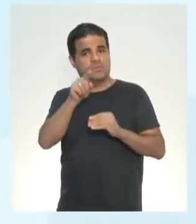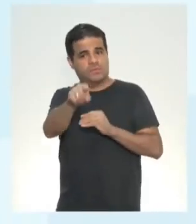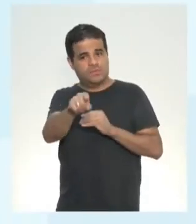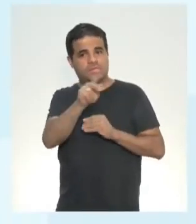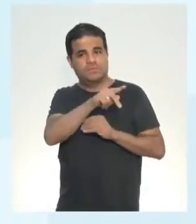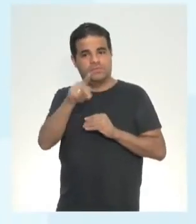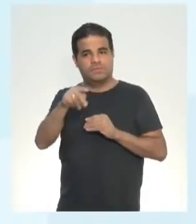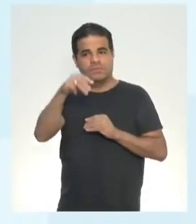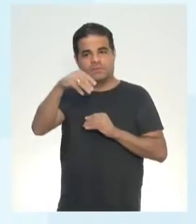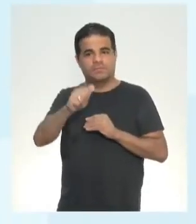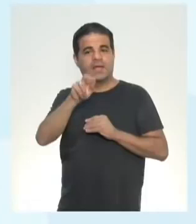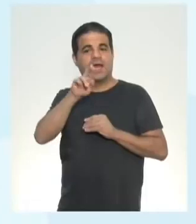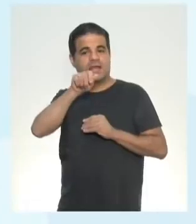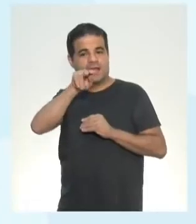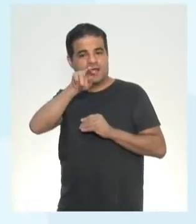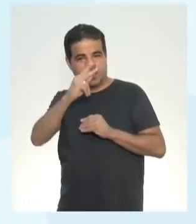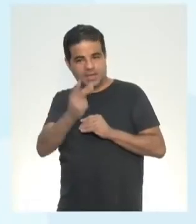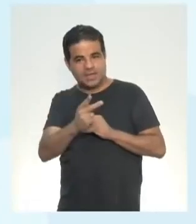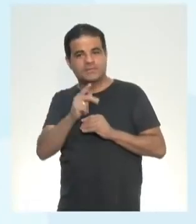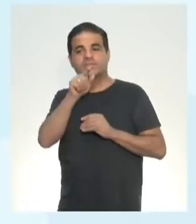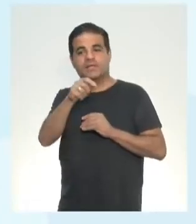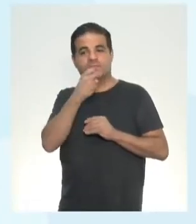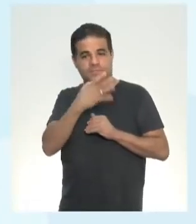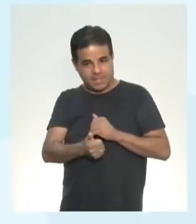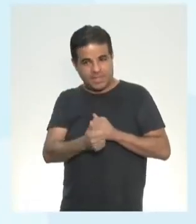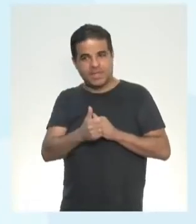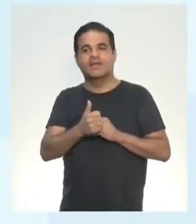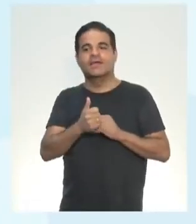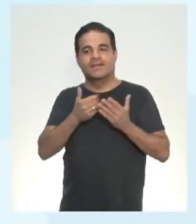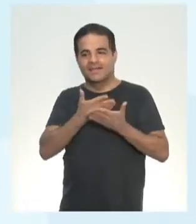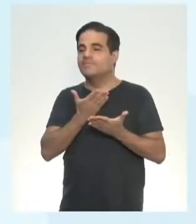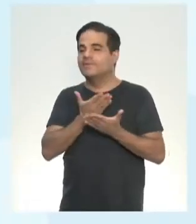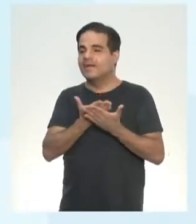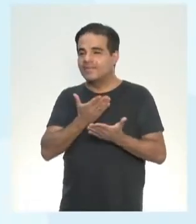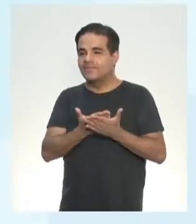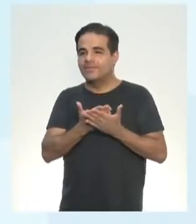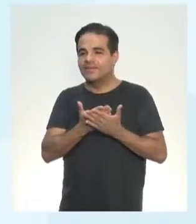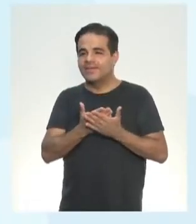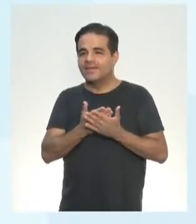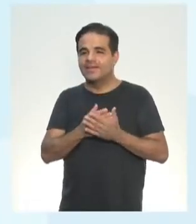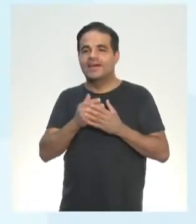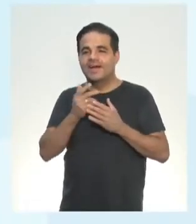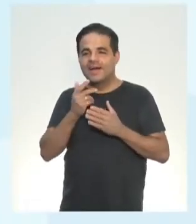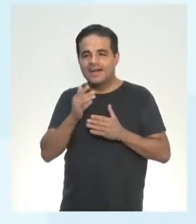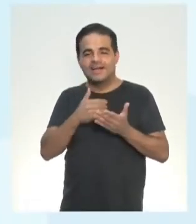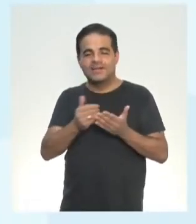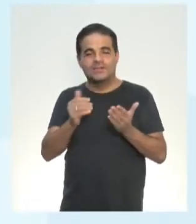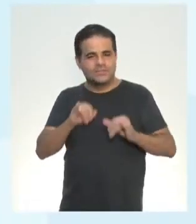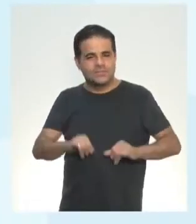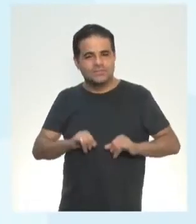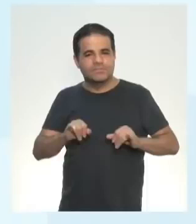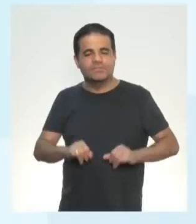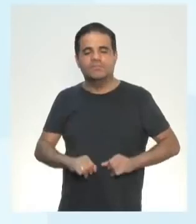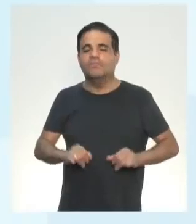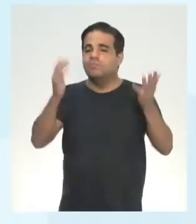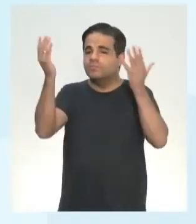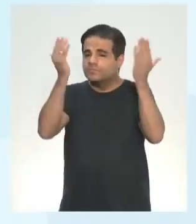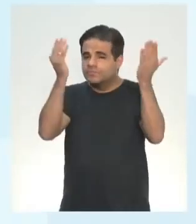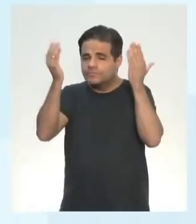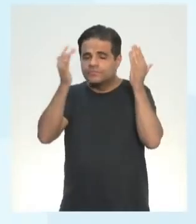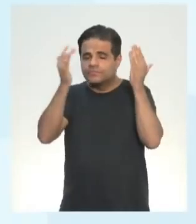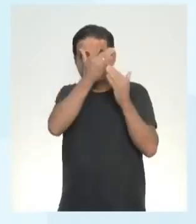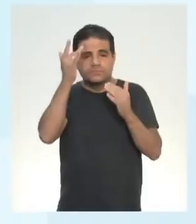Margarete. Então, olha aqui para a aula, sofrimento psicológico. O cara está